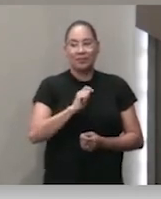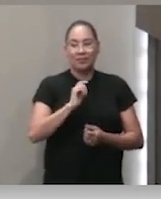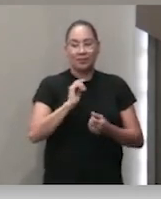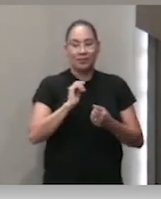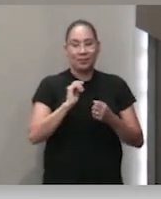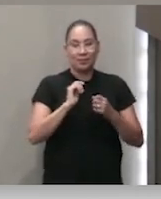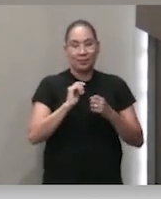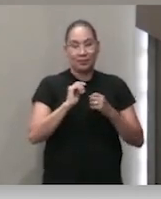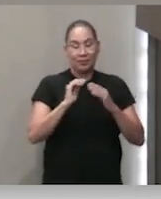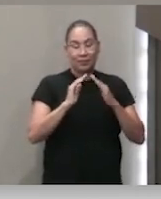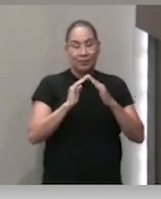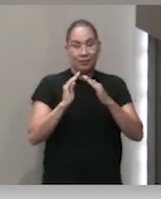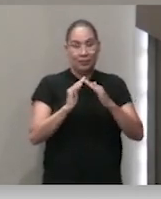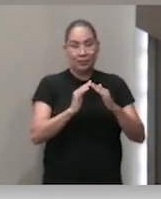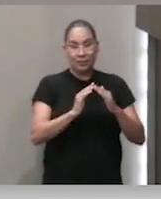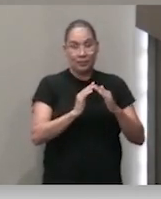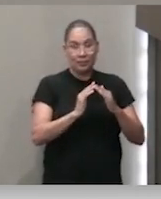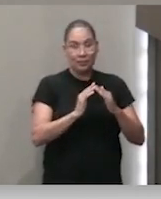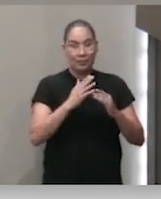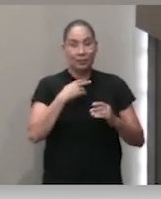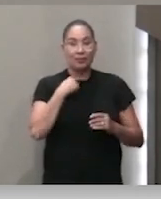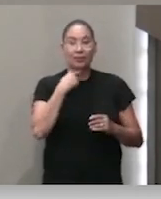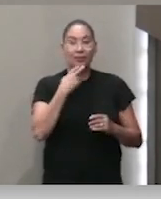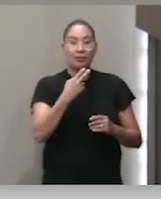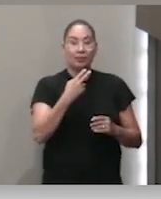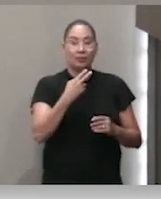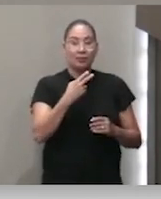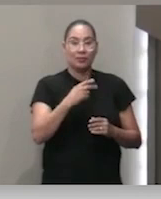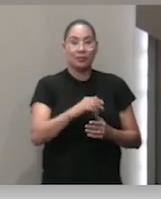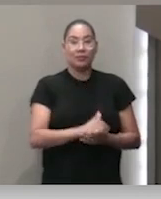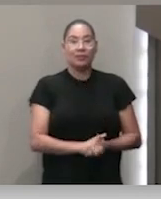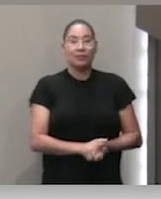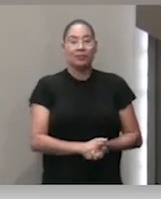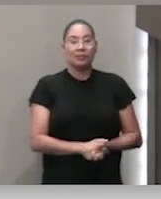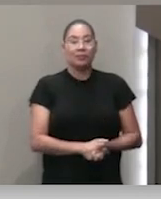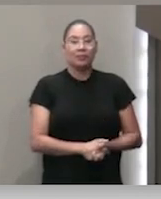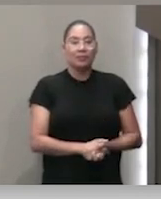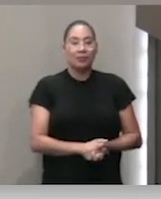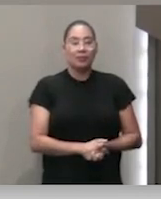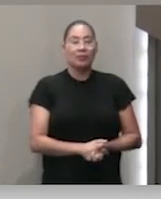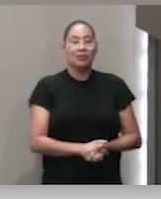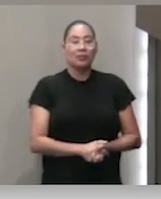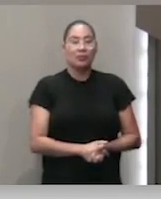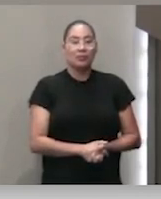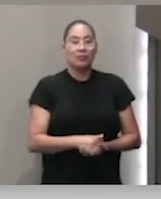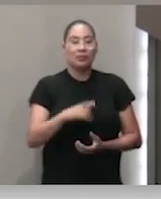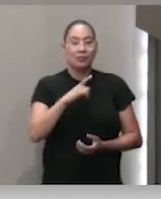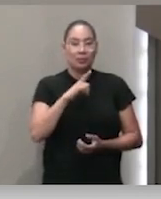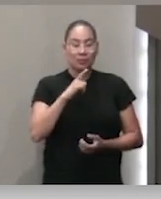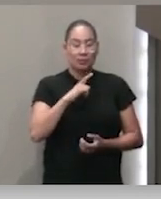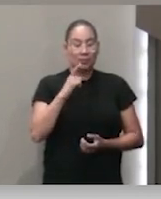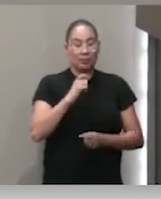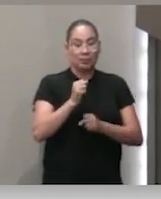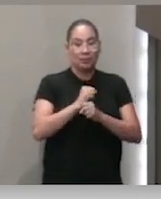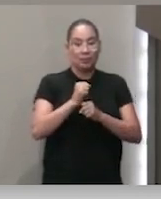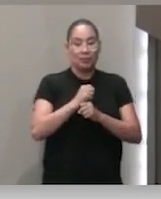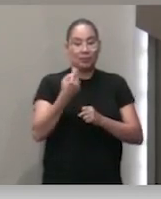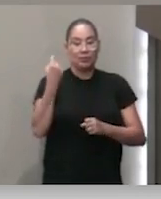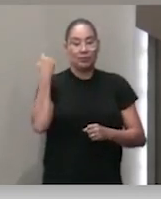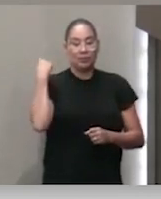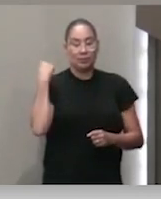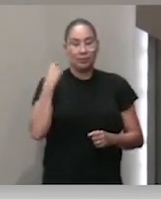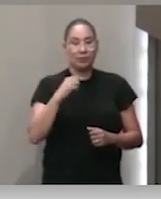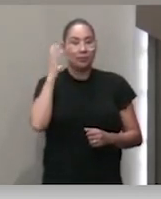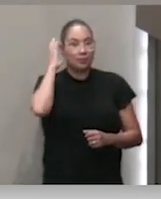falo em associação de moradores, minha voz salta firme na garganta, como dizia o Flávio Ferlin alguns anos atrás, lá na